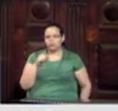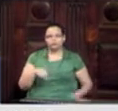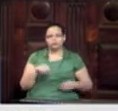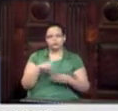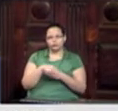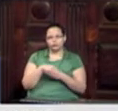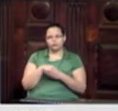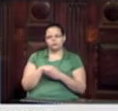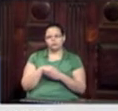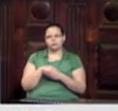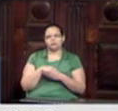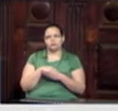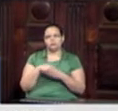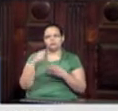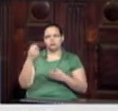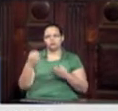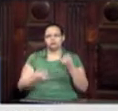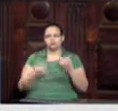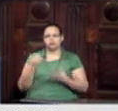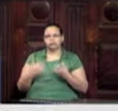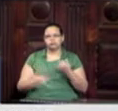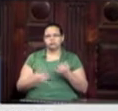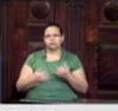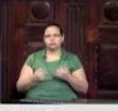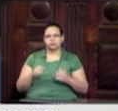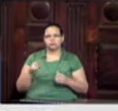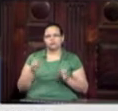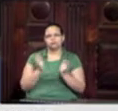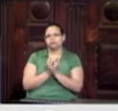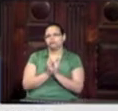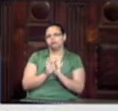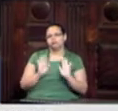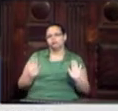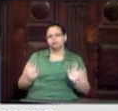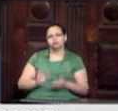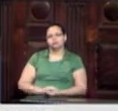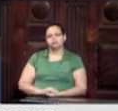votação definida em bancada.